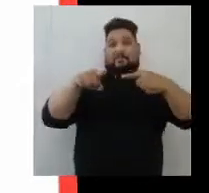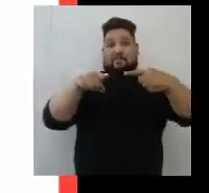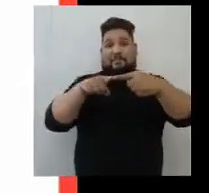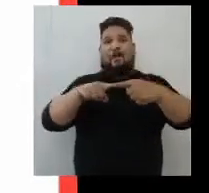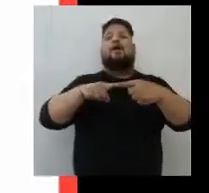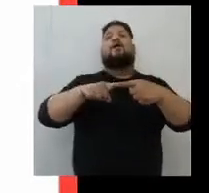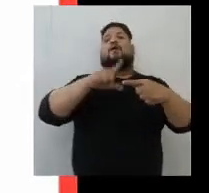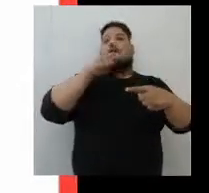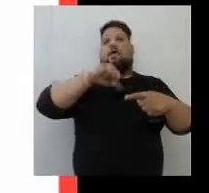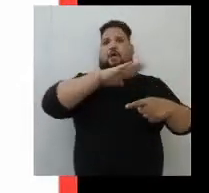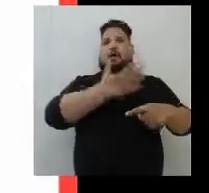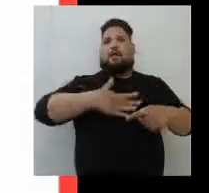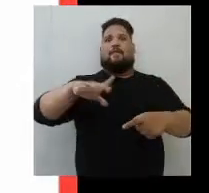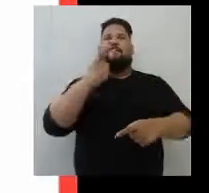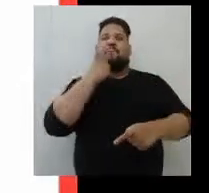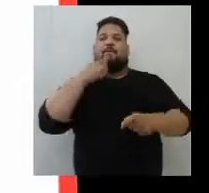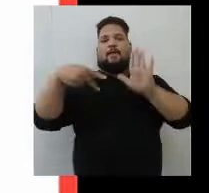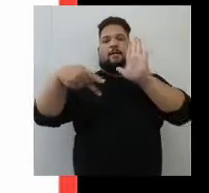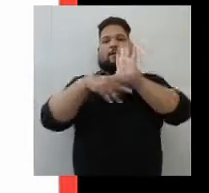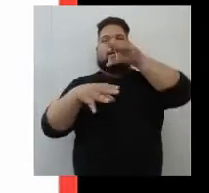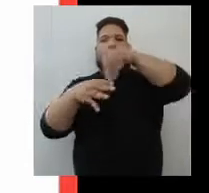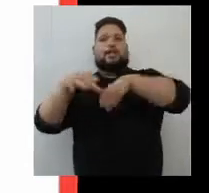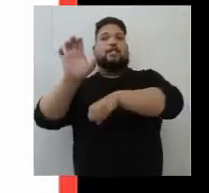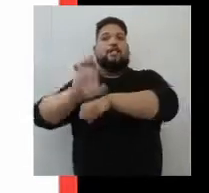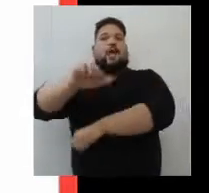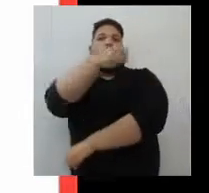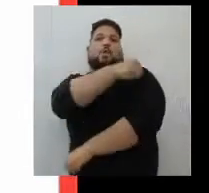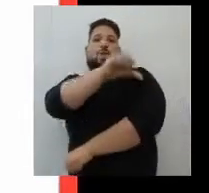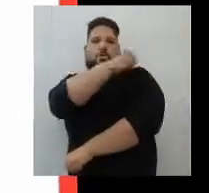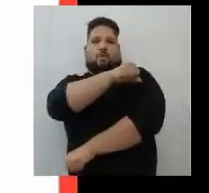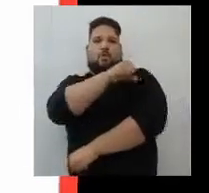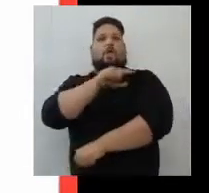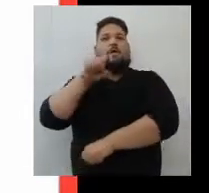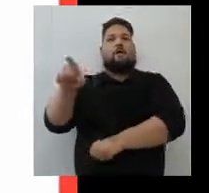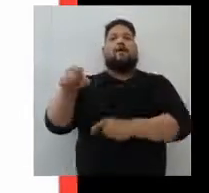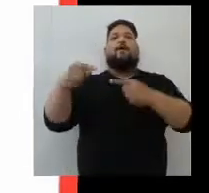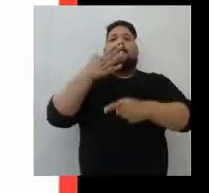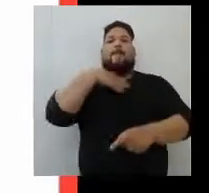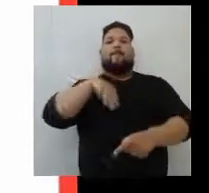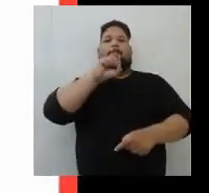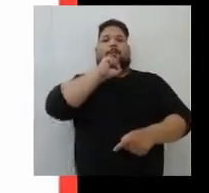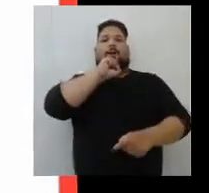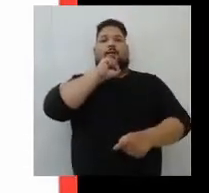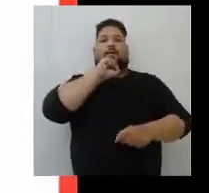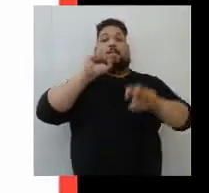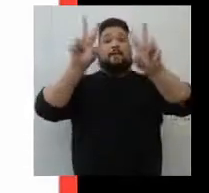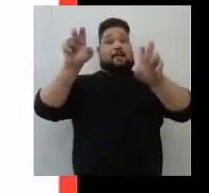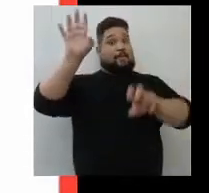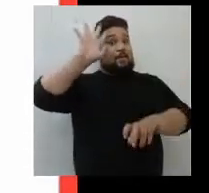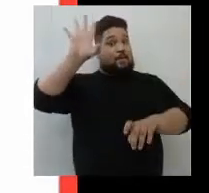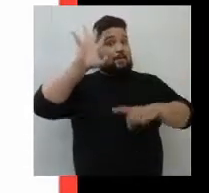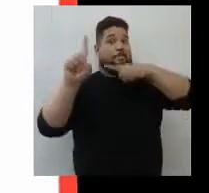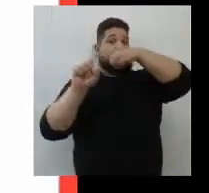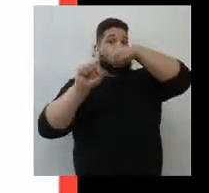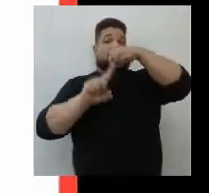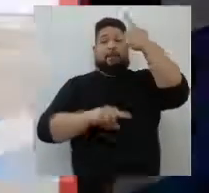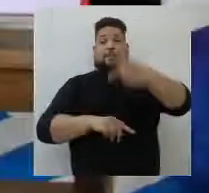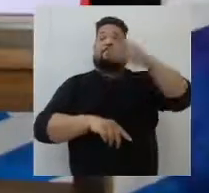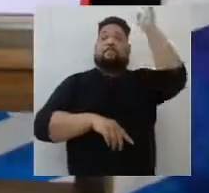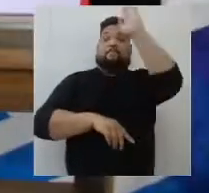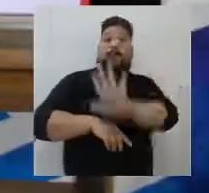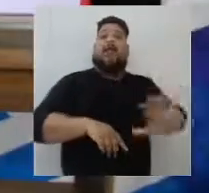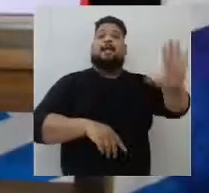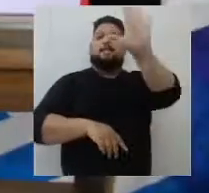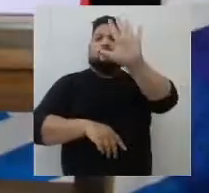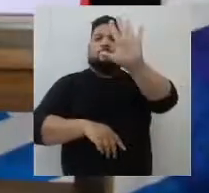cara, o Benjamin Constant, será um dos pais do positivismo aqui no Brasil. Inclusive, se você prestar